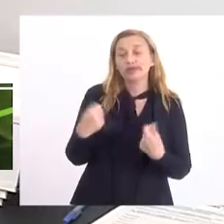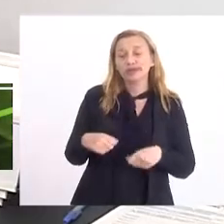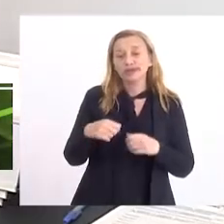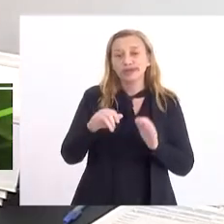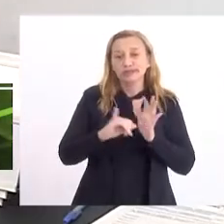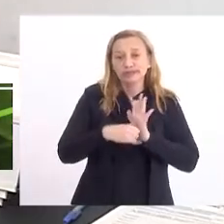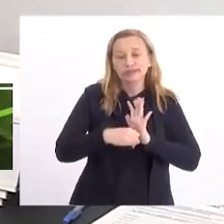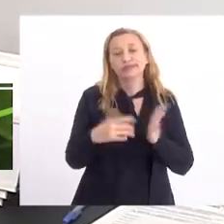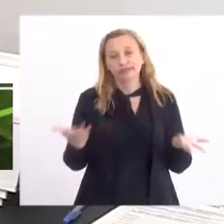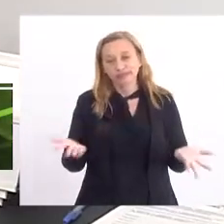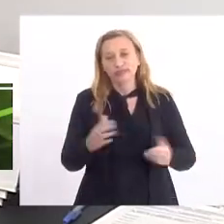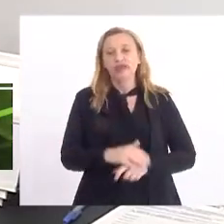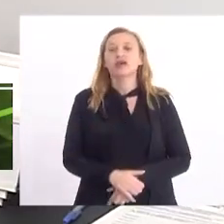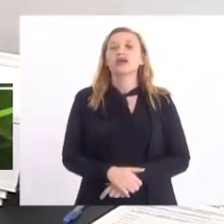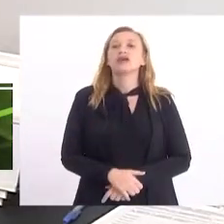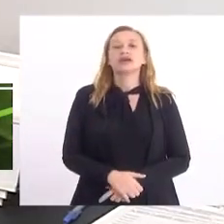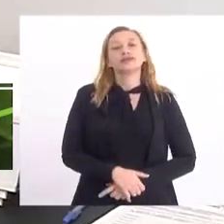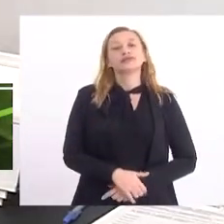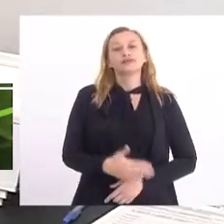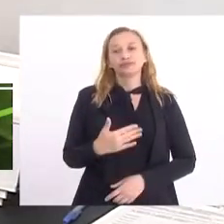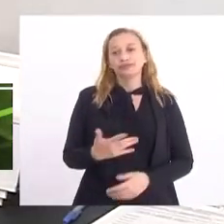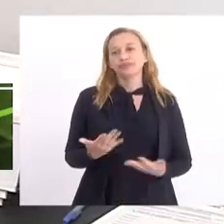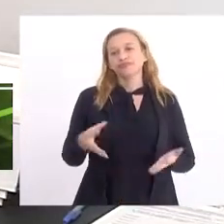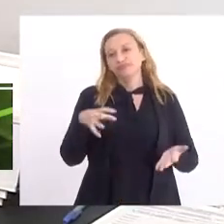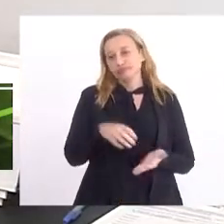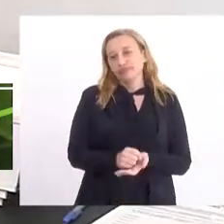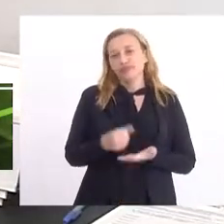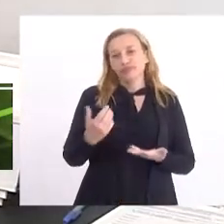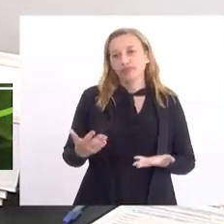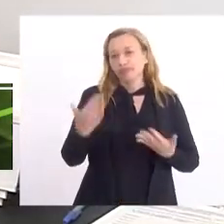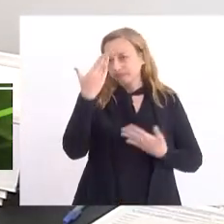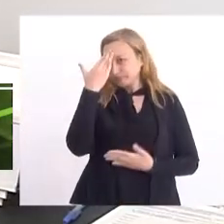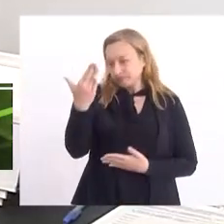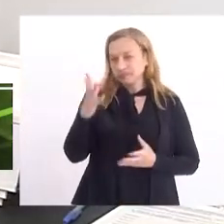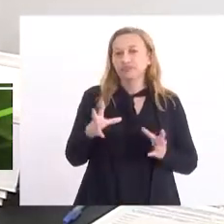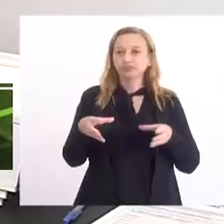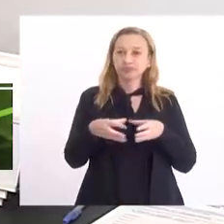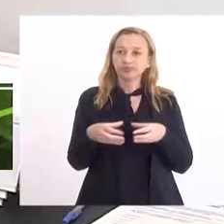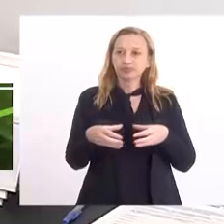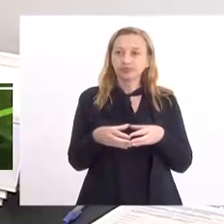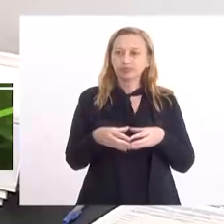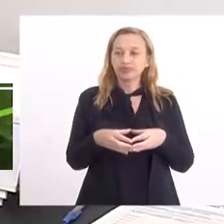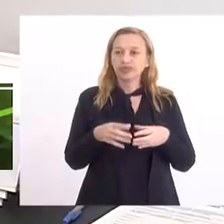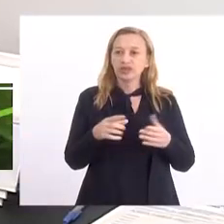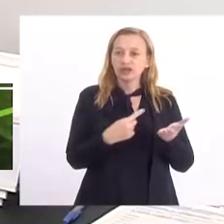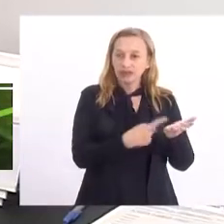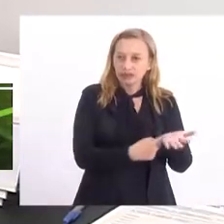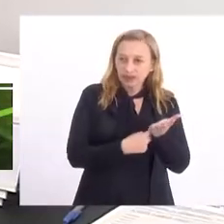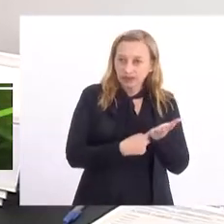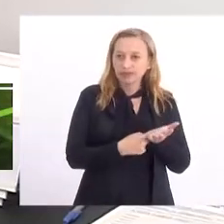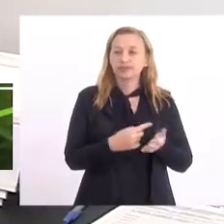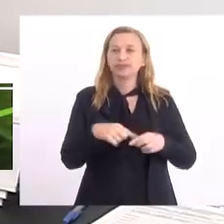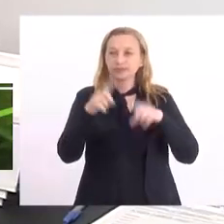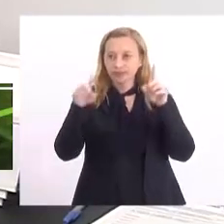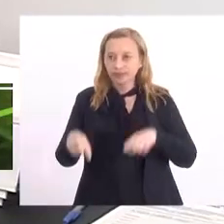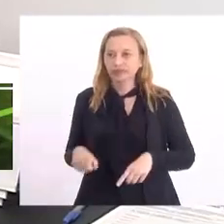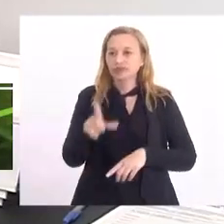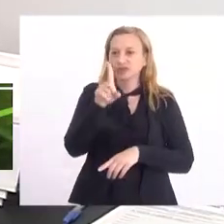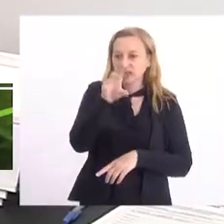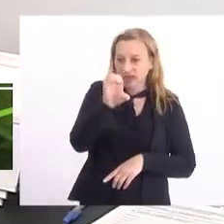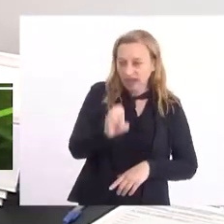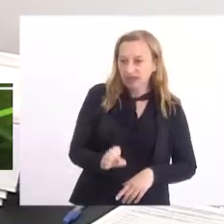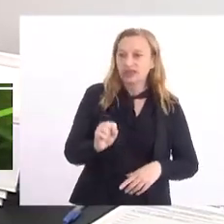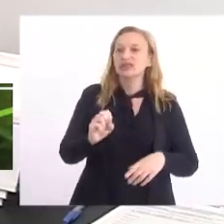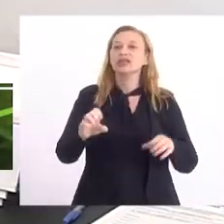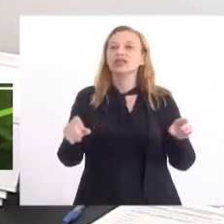publica. Então, é deixar tudo isso registrado e só até agradecer essa comissão que tanto faz por nós, servidores do Degas, e pelos